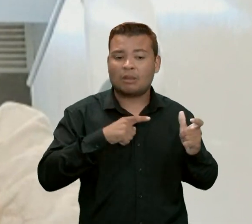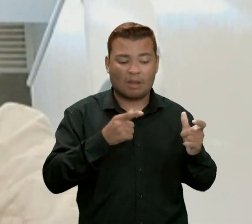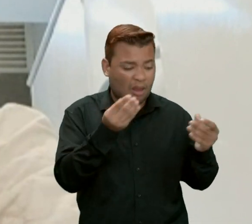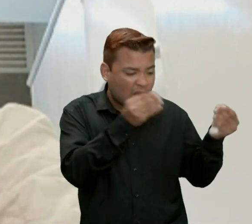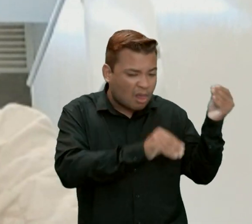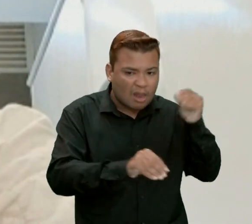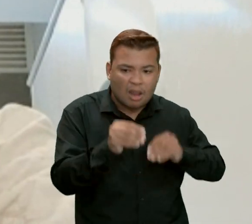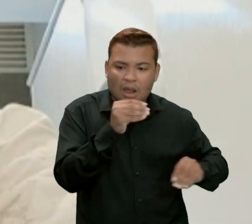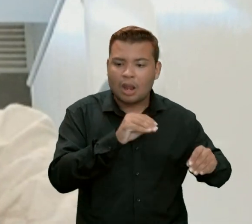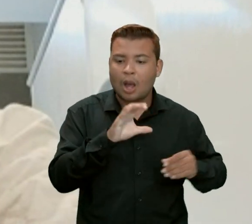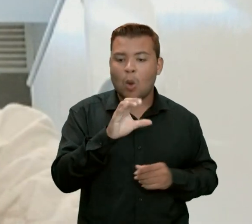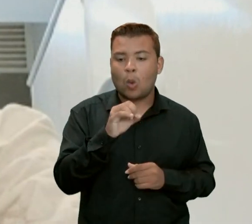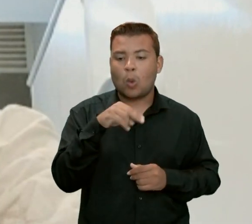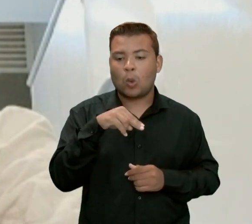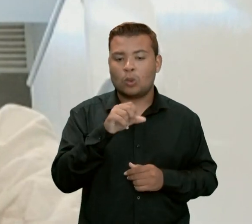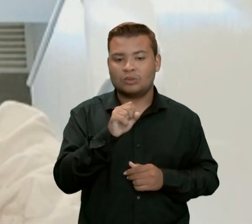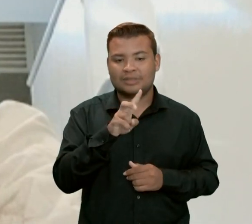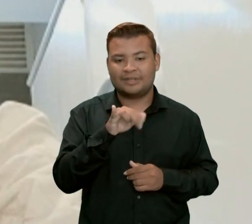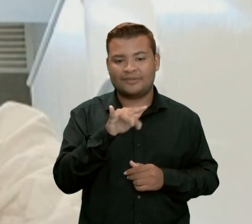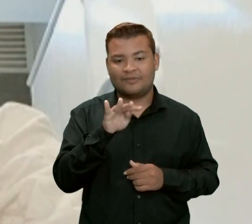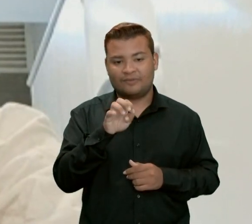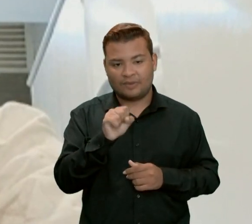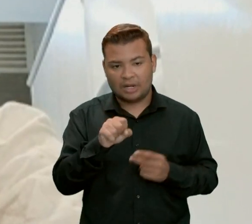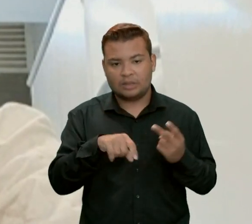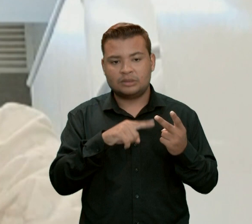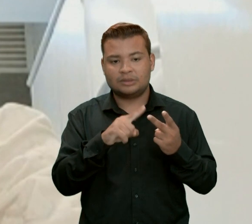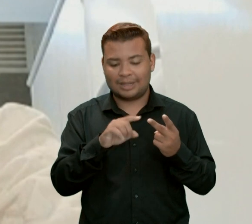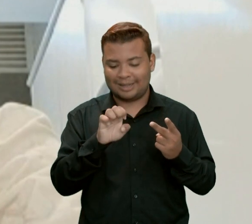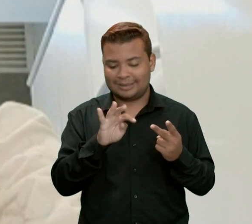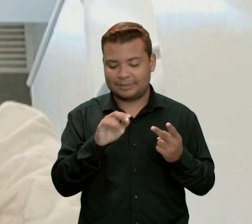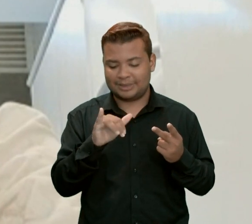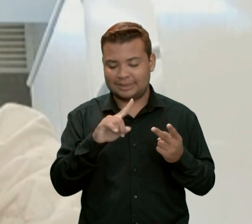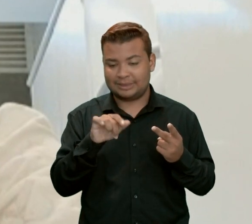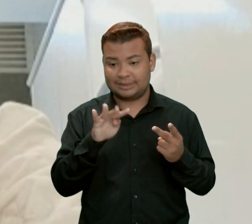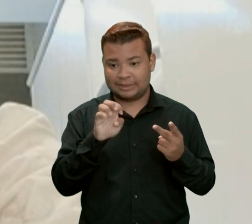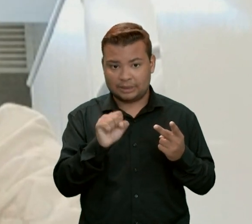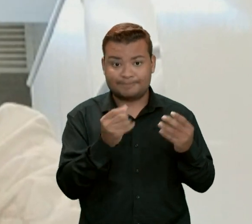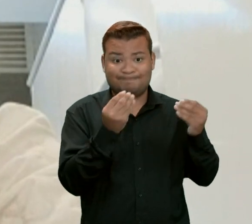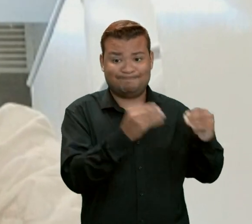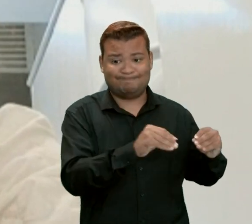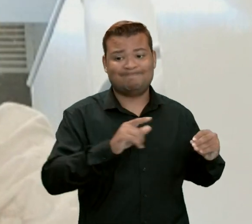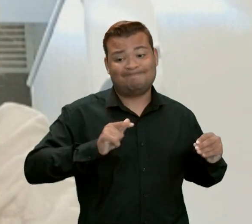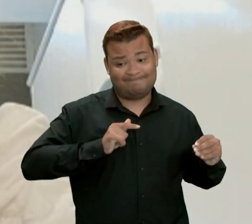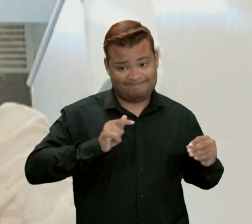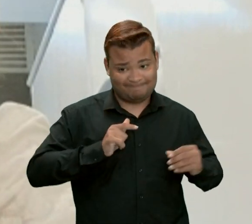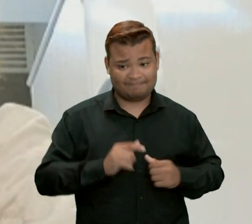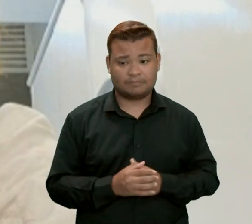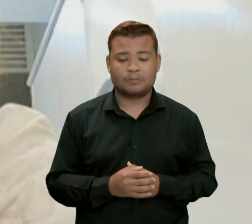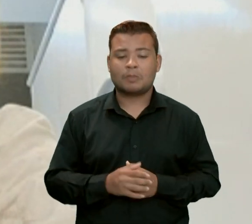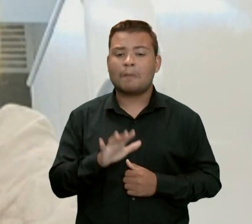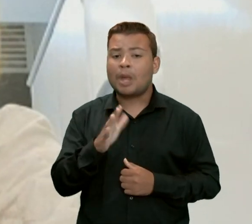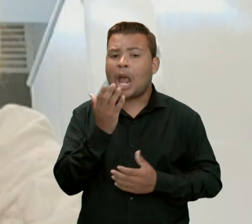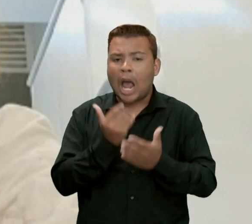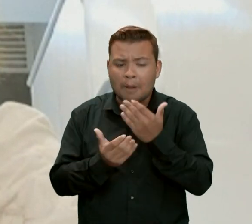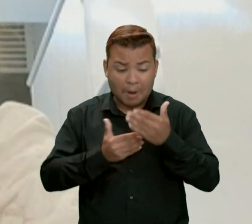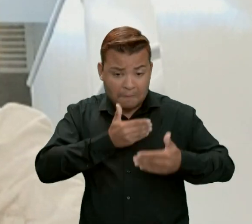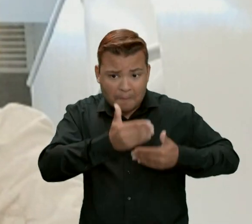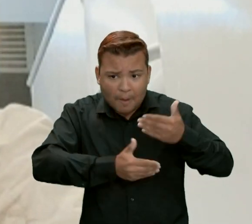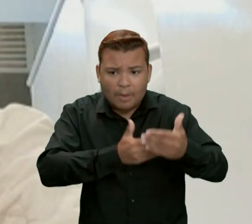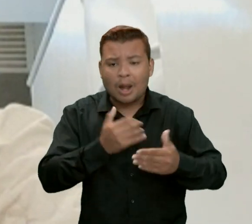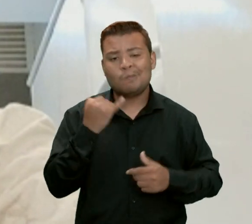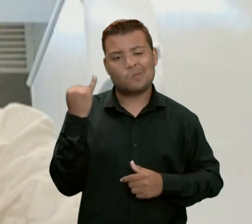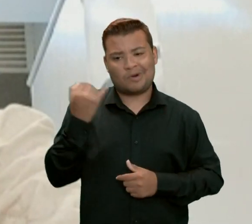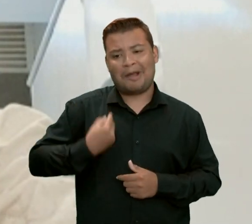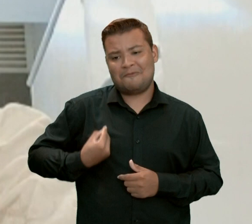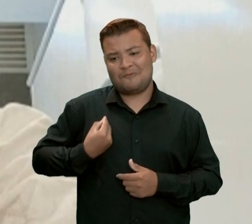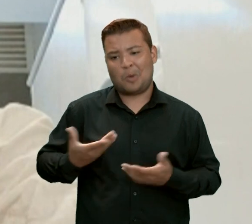conservantes, estabilizantes e etc. Então, os alimentos processados, eles são importantes, sim, para a nossa vida moderna, mas eles